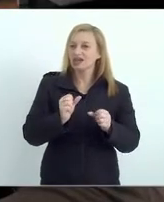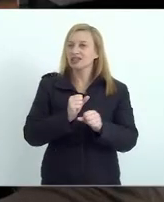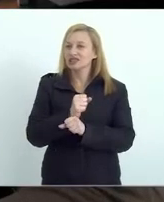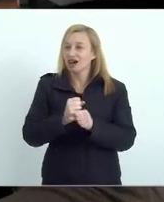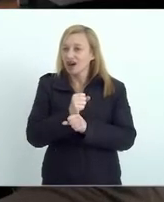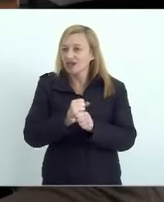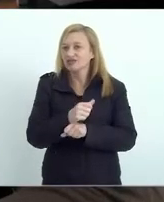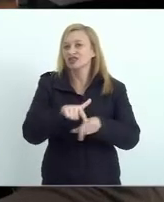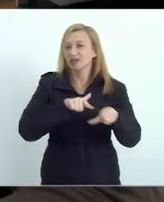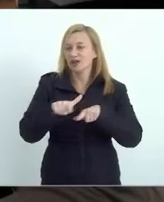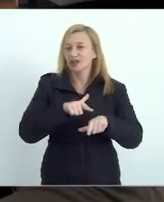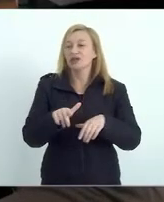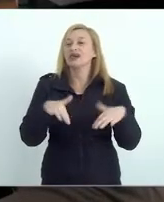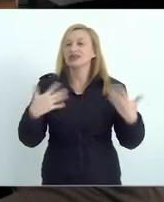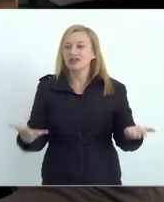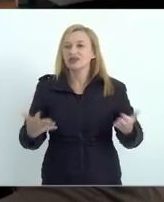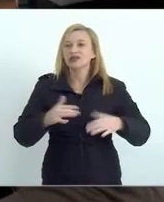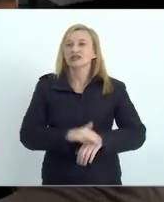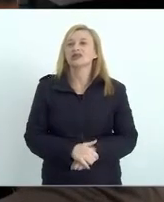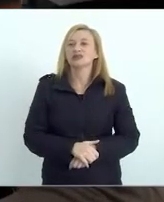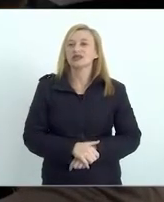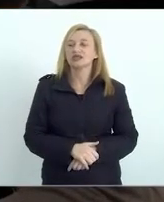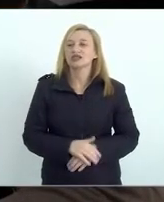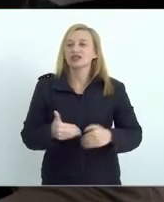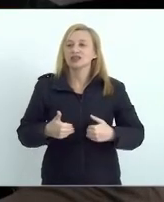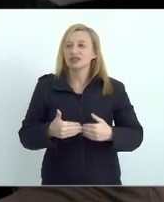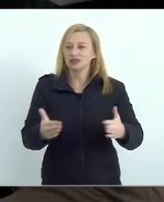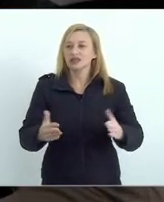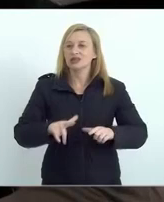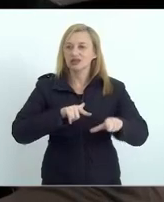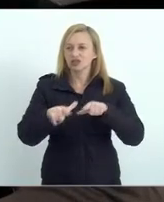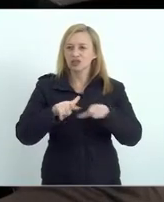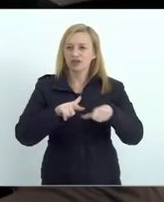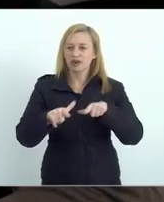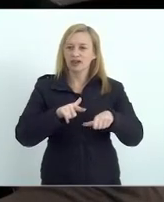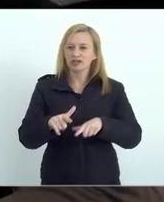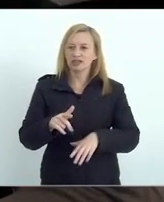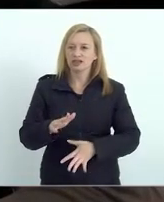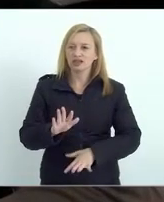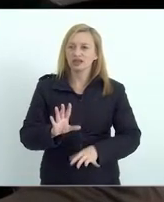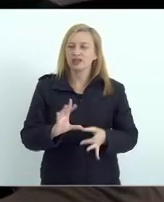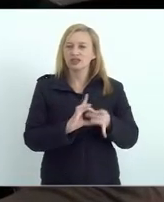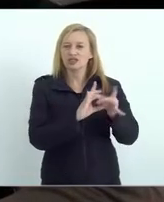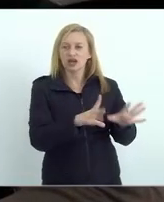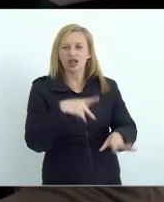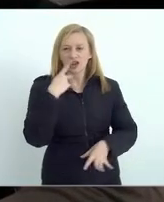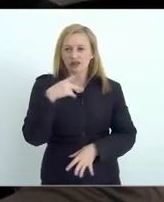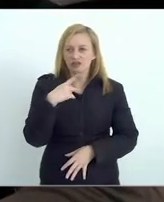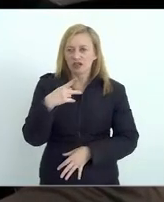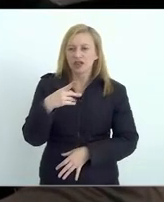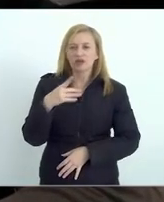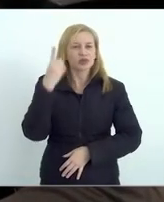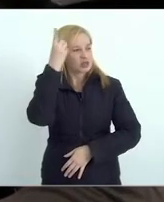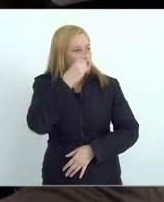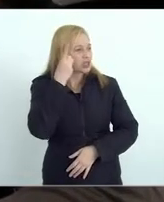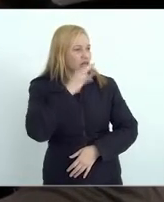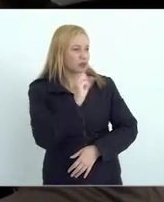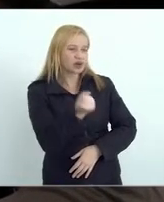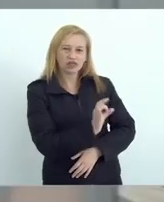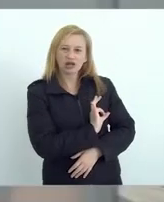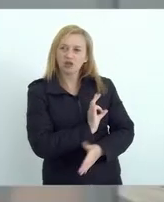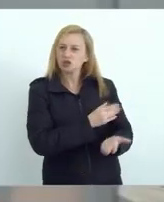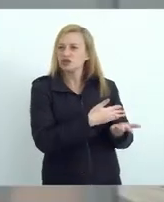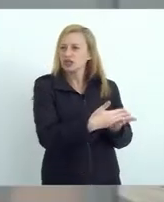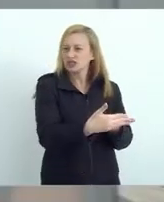certeza que vai ser um grande maior então é declarado aberto de trabalho vou passar a palavra presidente da a palavra deputada Martha Rocha